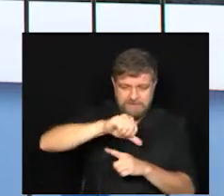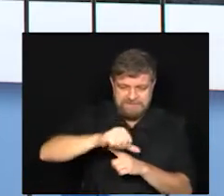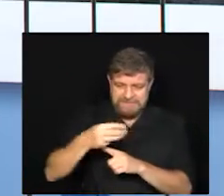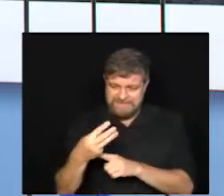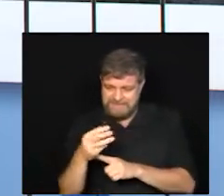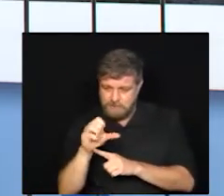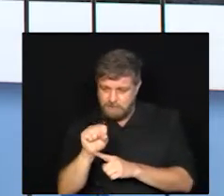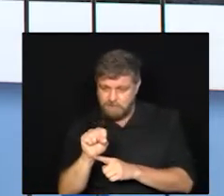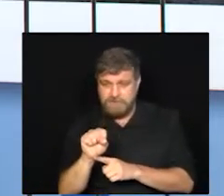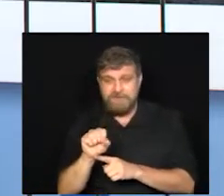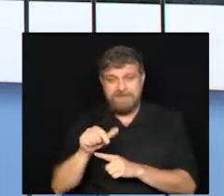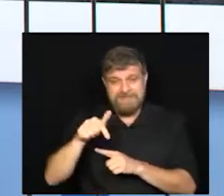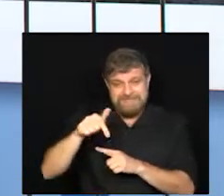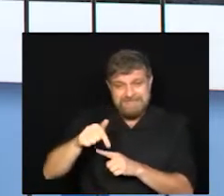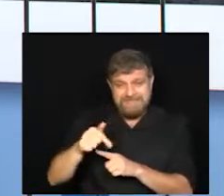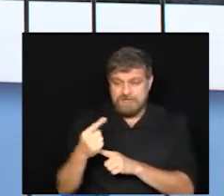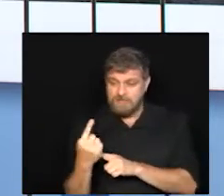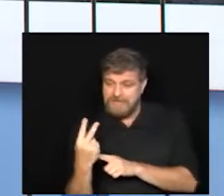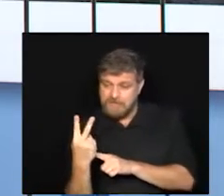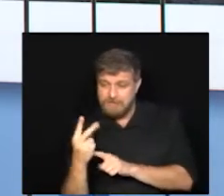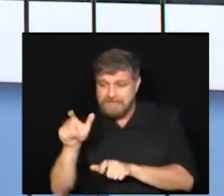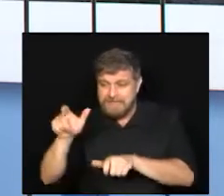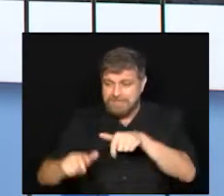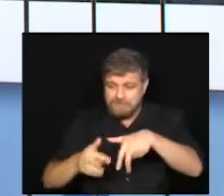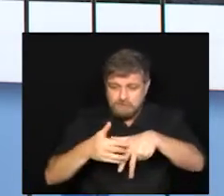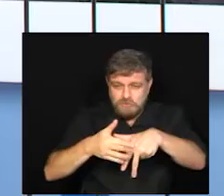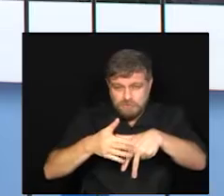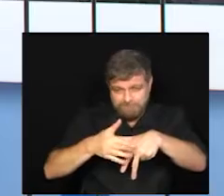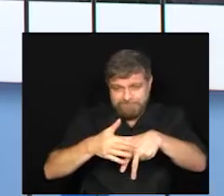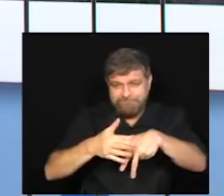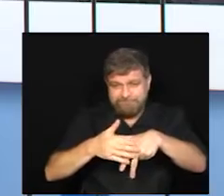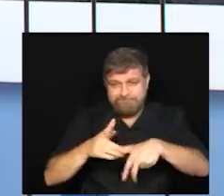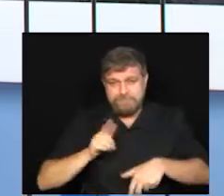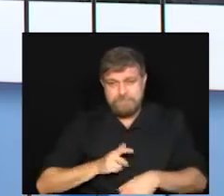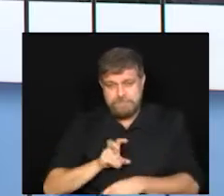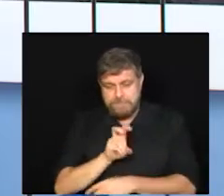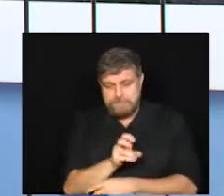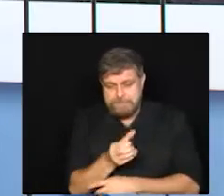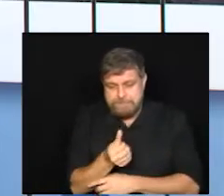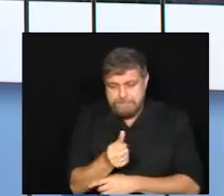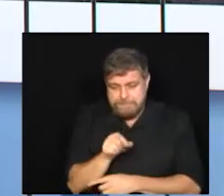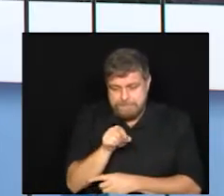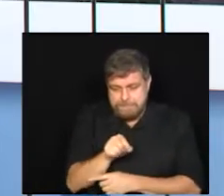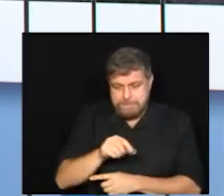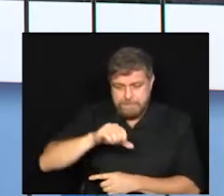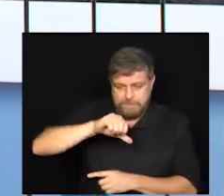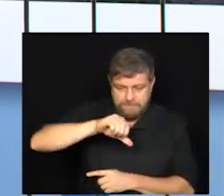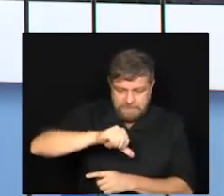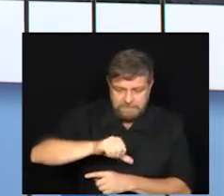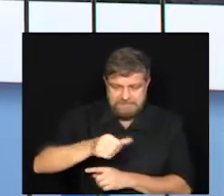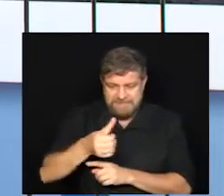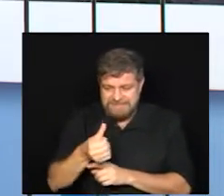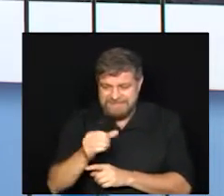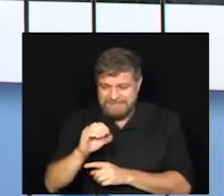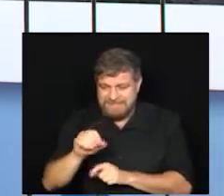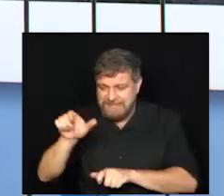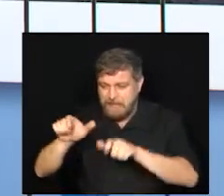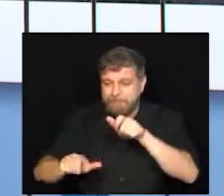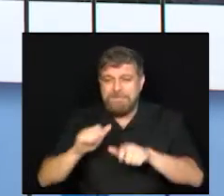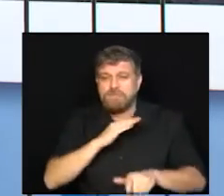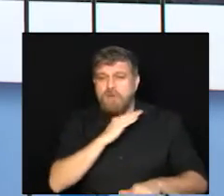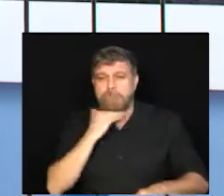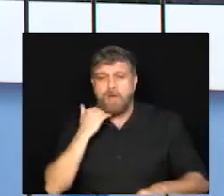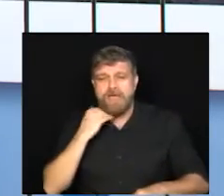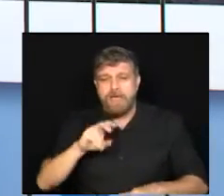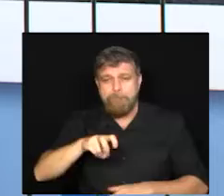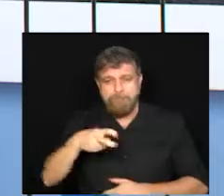1.938.712 casos da doença, com 56.900 960 óbitos. E agora